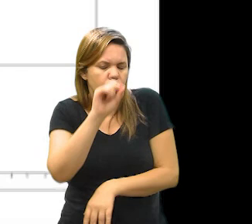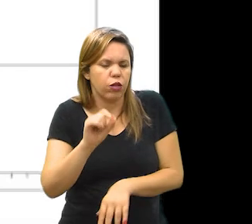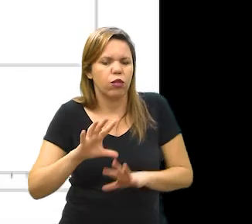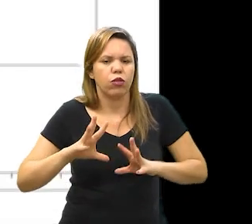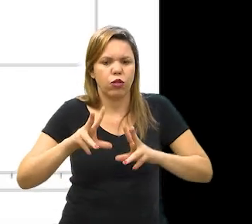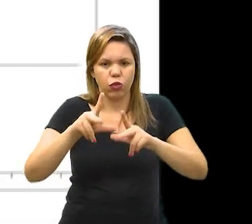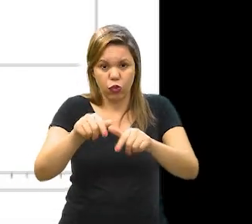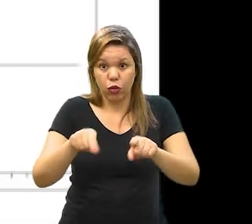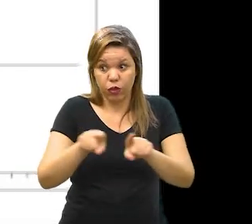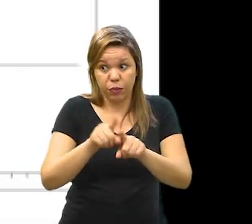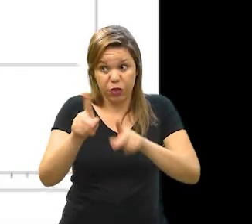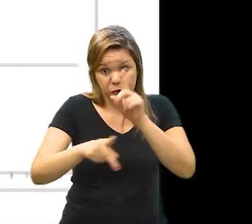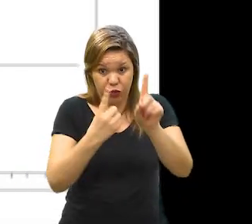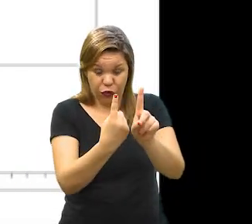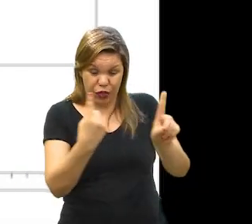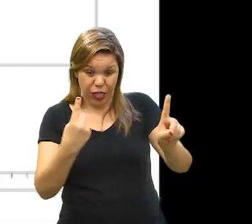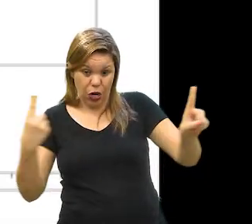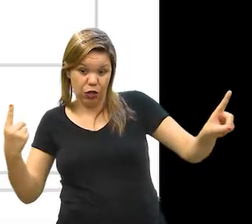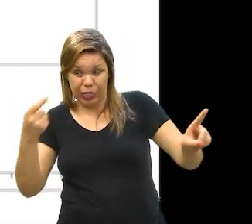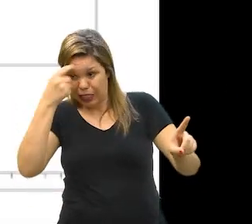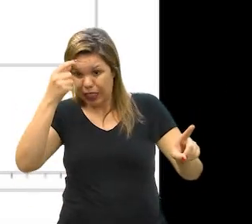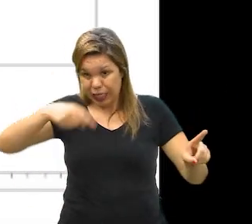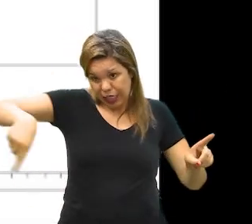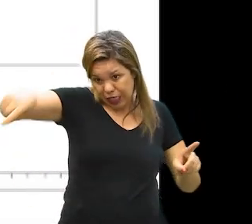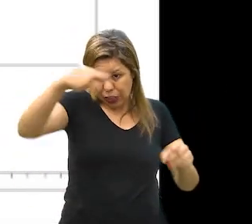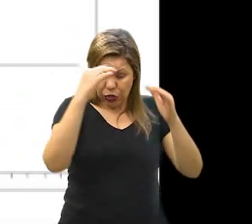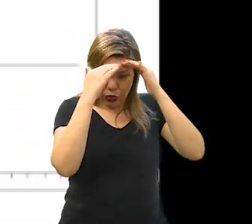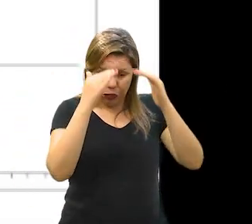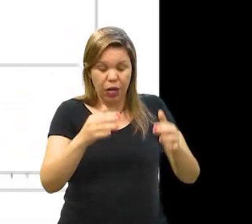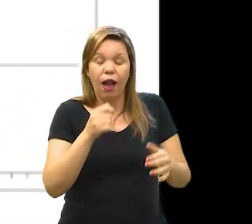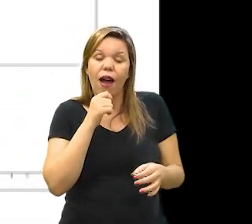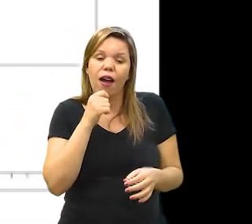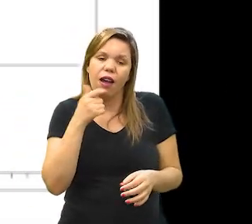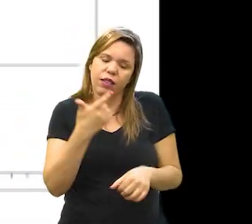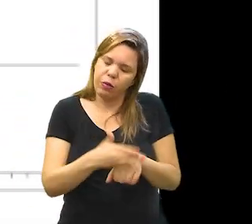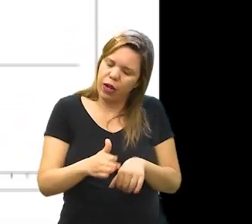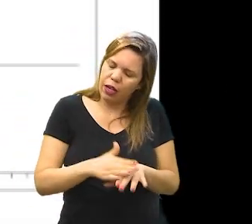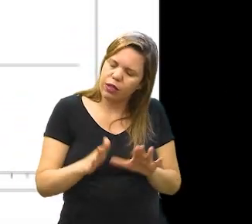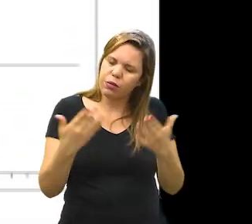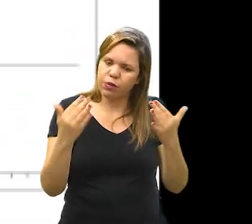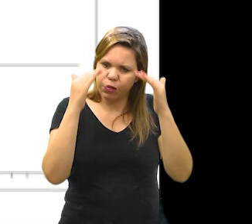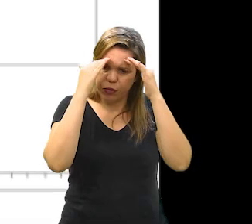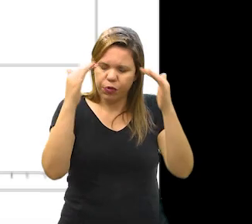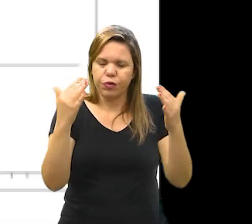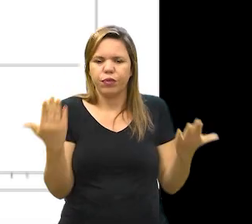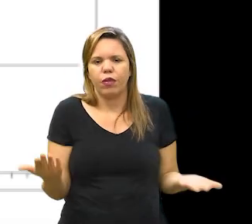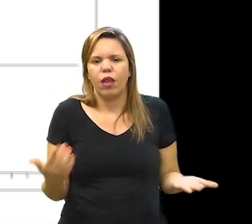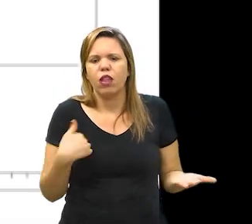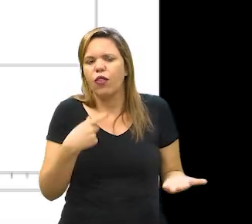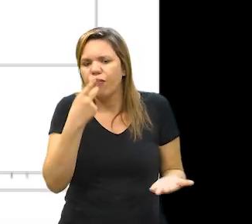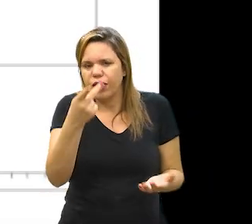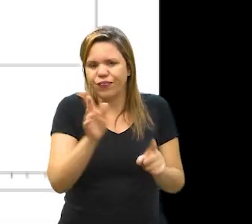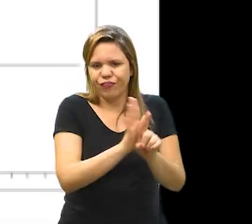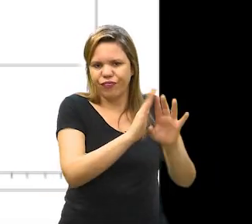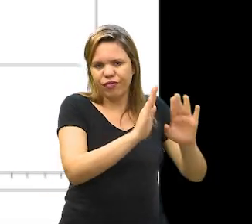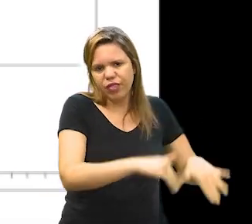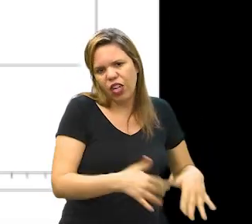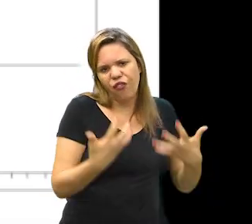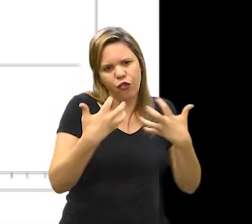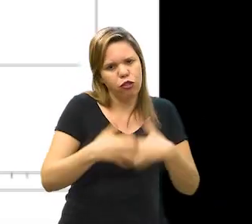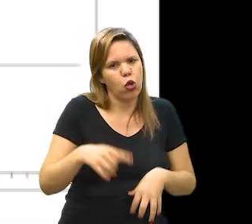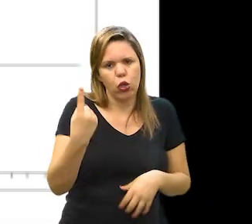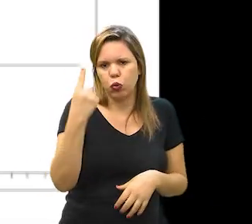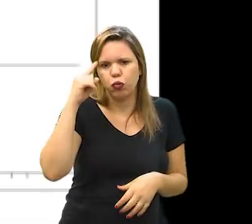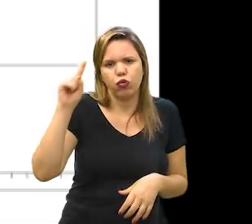a política de distanciamento social e conscientização do povo que já estava sendo pondo em prática. Então, eu só não estou dizendo que quarentena é essa coisa mágica que funciona em